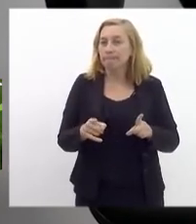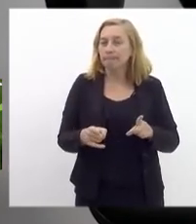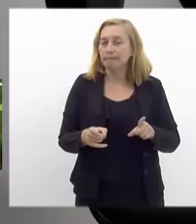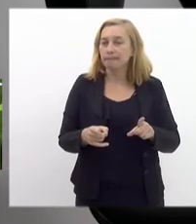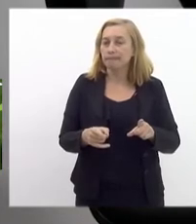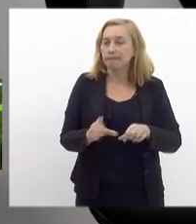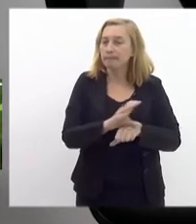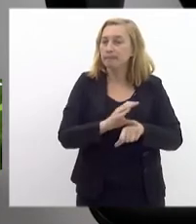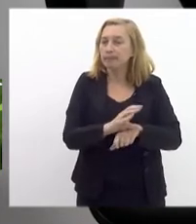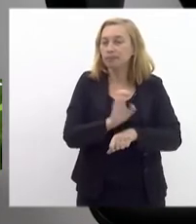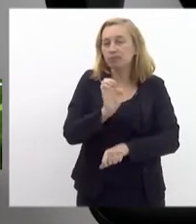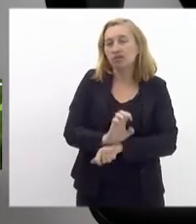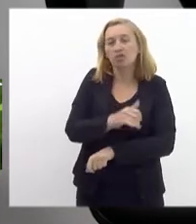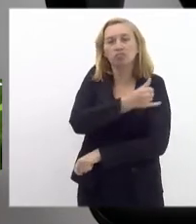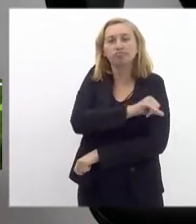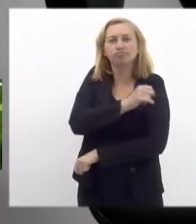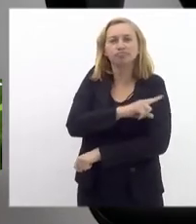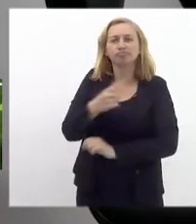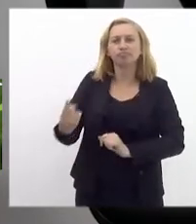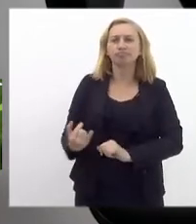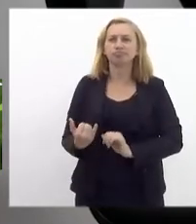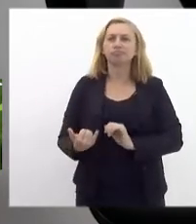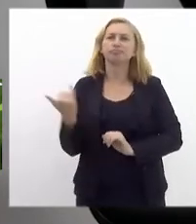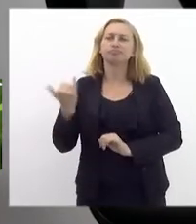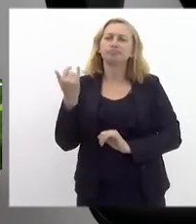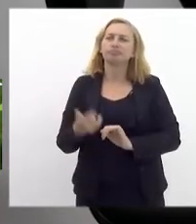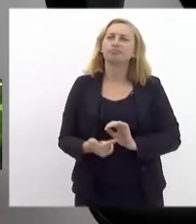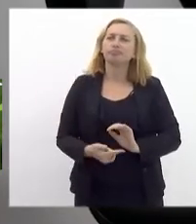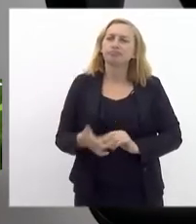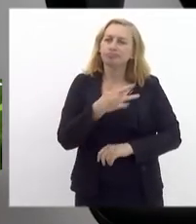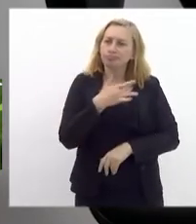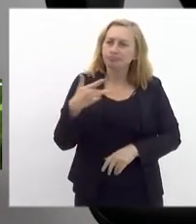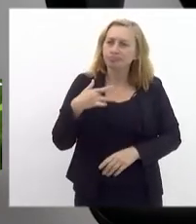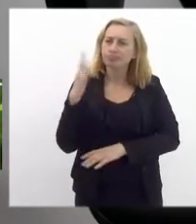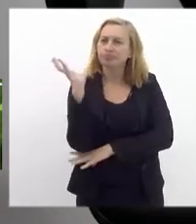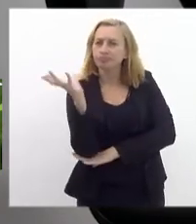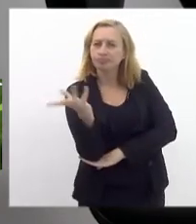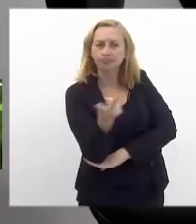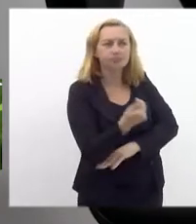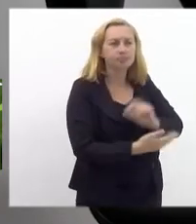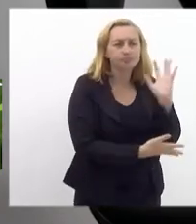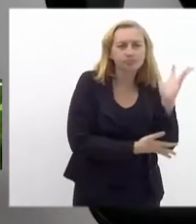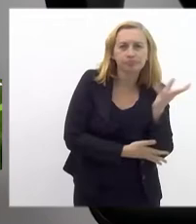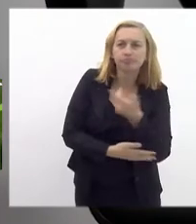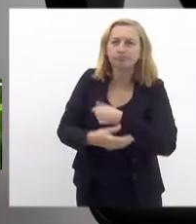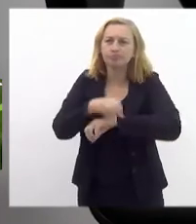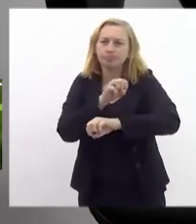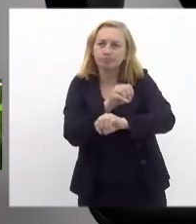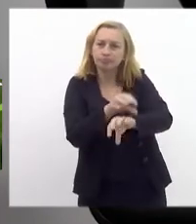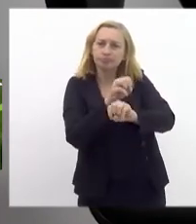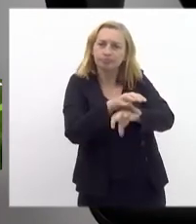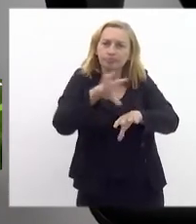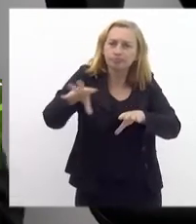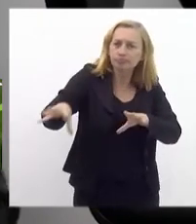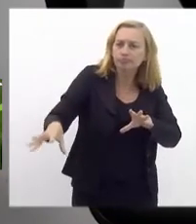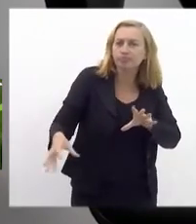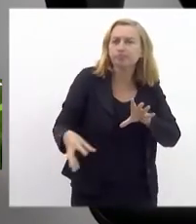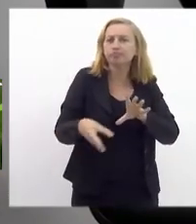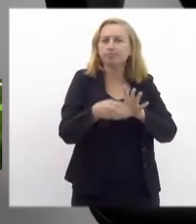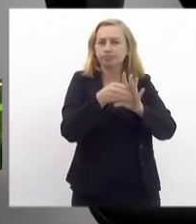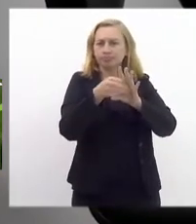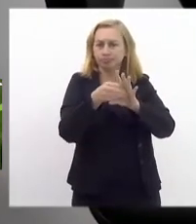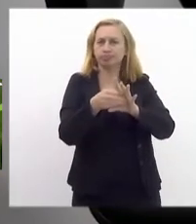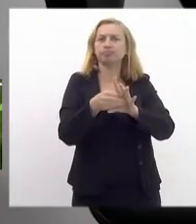aponta claramente a importância da saúde, do meio ambiente, essas questões da educação, integradas numa